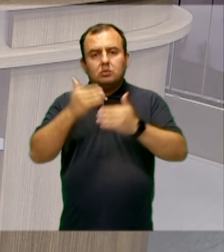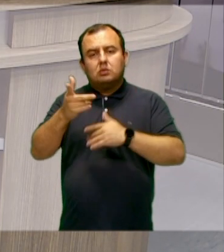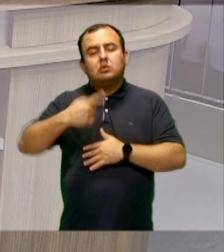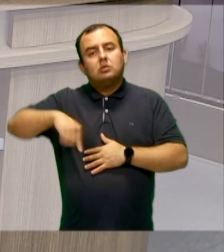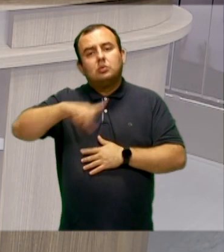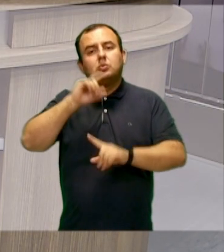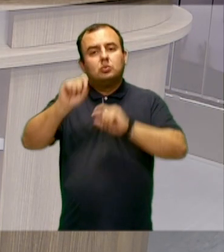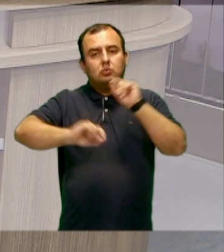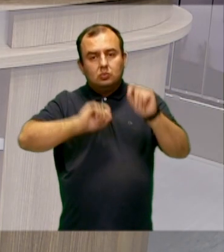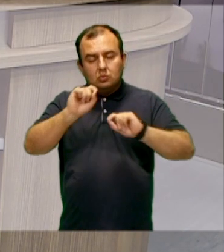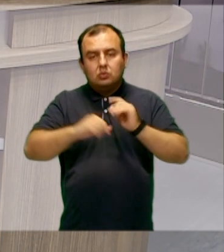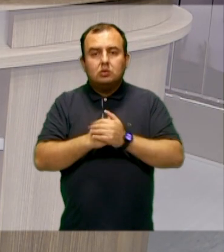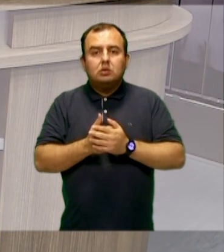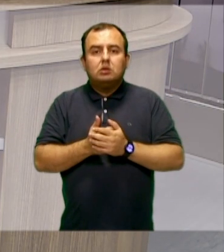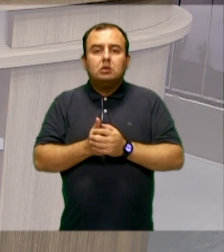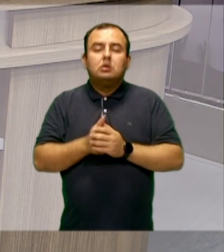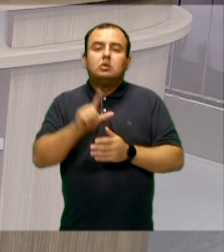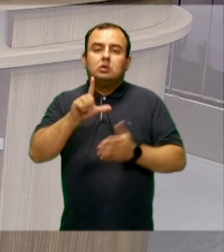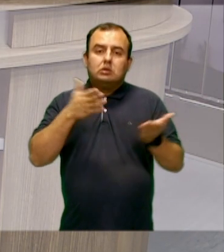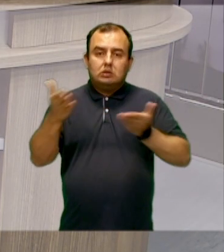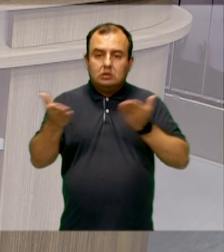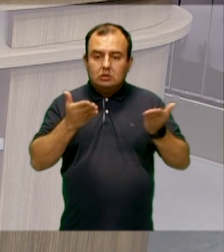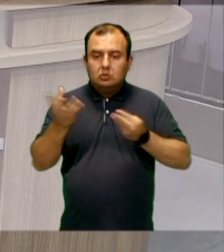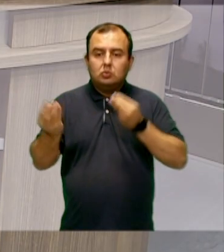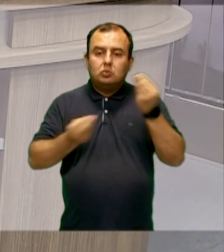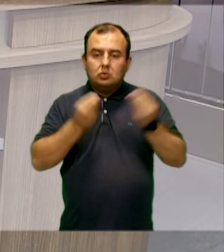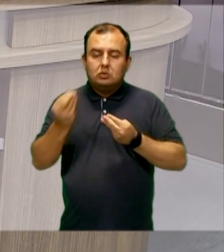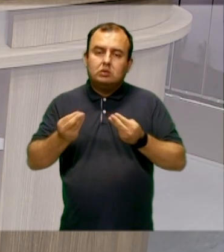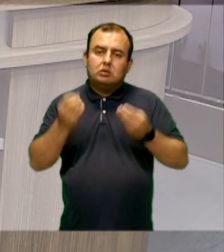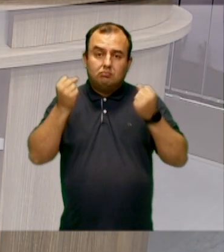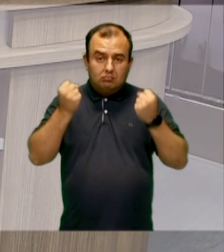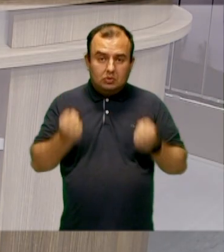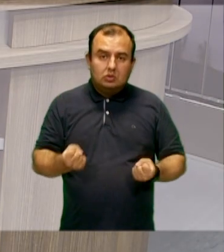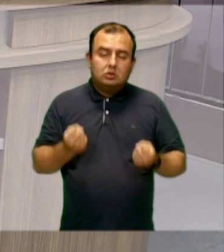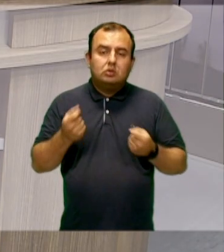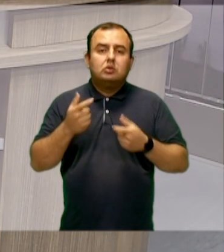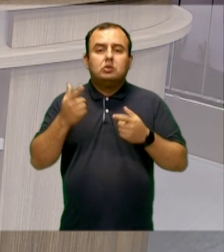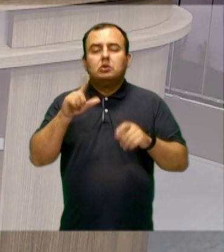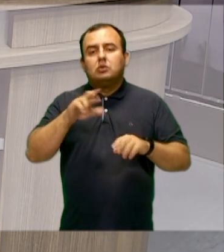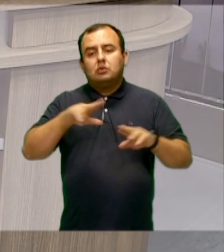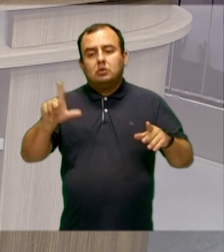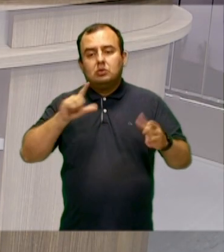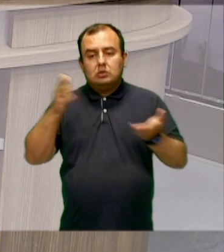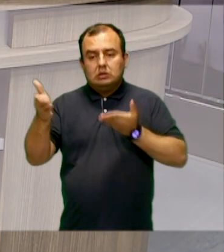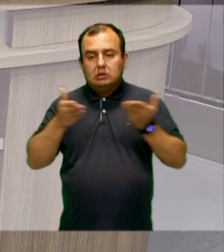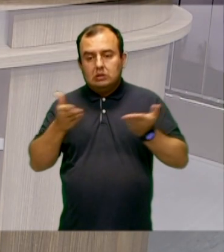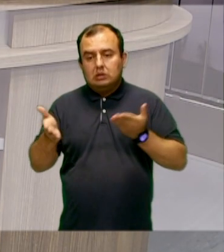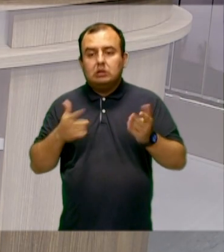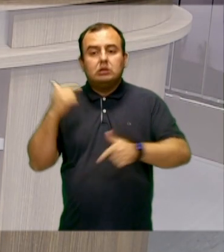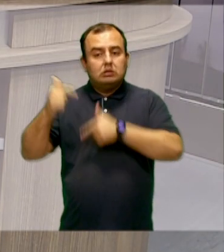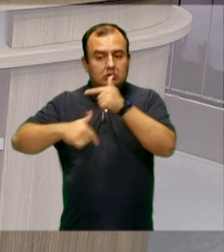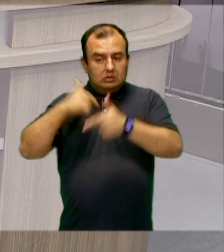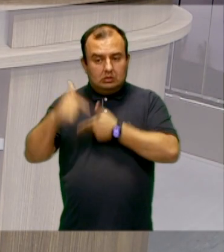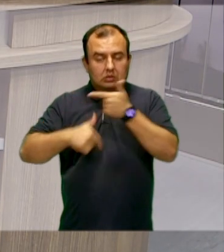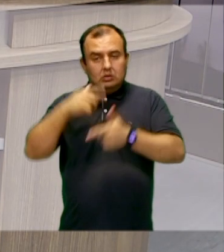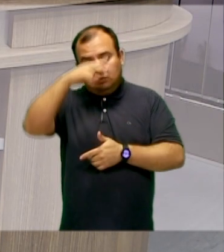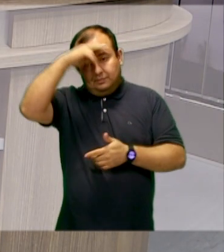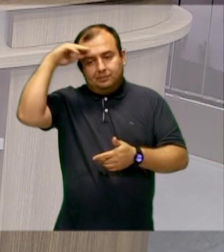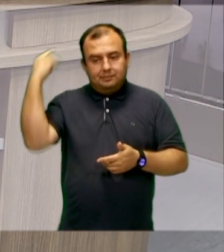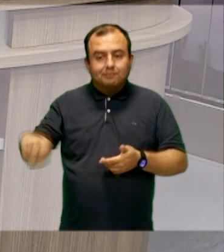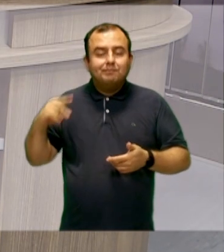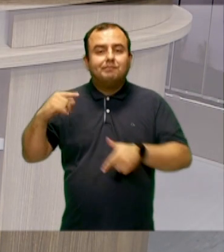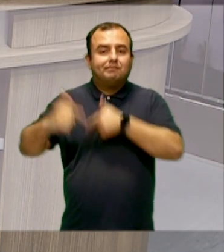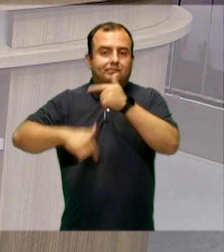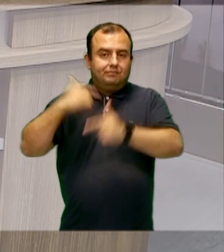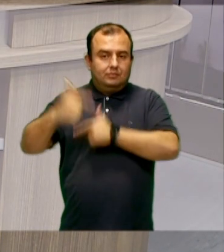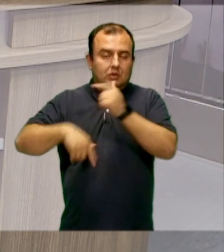fazendo, porém, o nosso setor de licitações está bem sobrecarregado de muitas licitações. A gente vê e o pessoal lá, a gente vê que trabalha bastante.